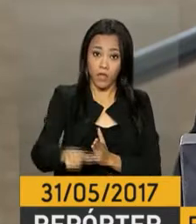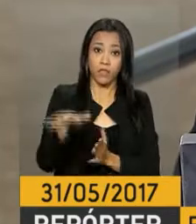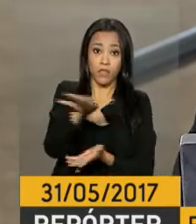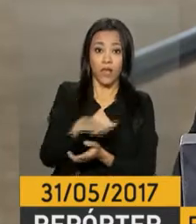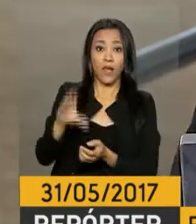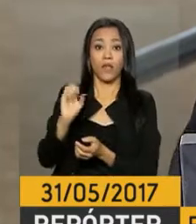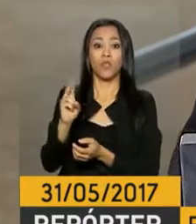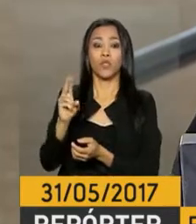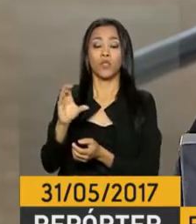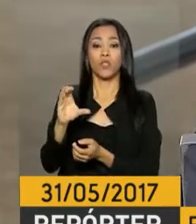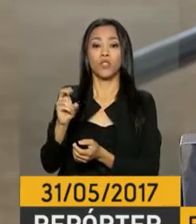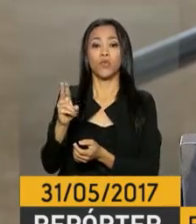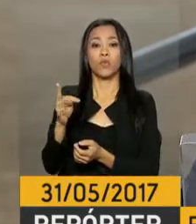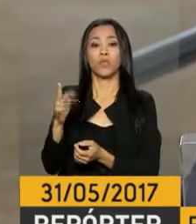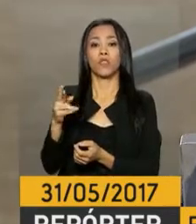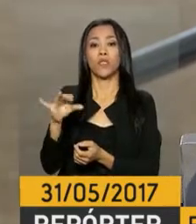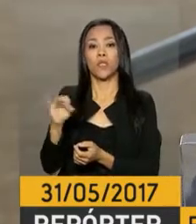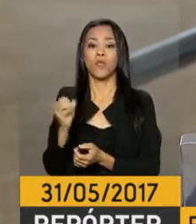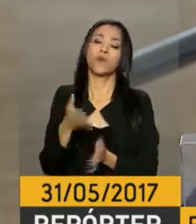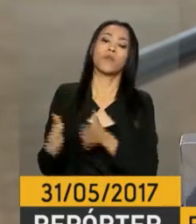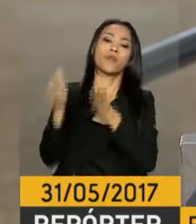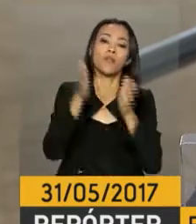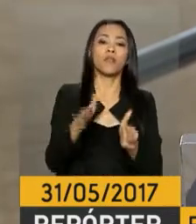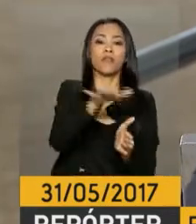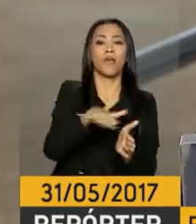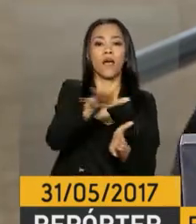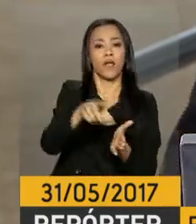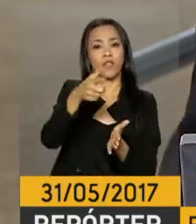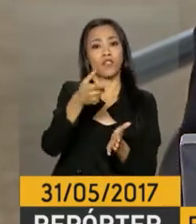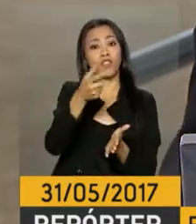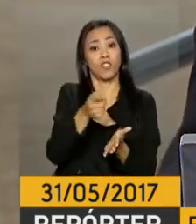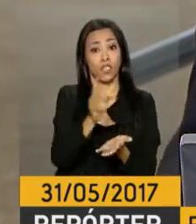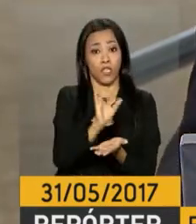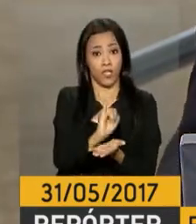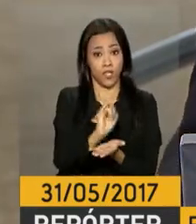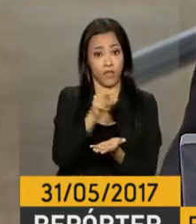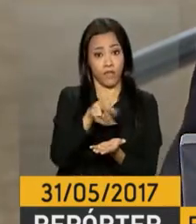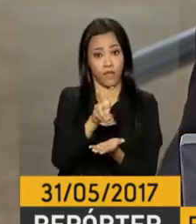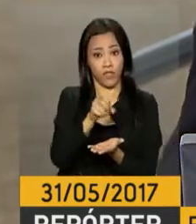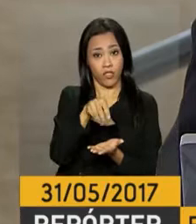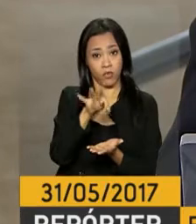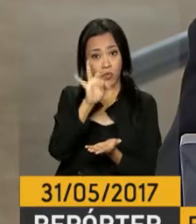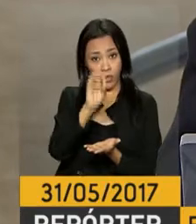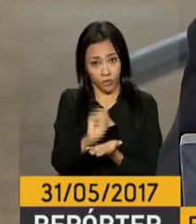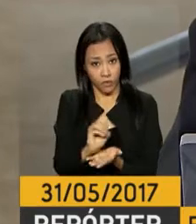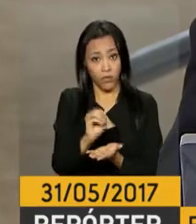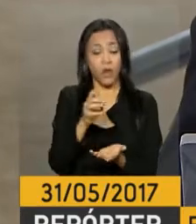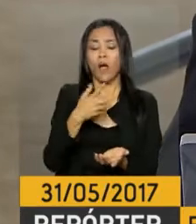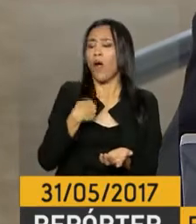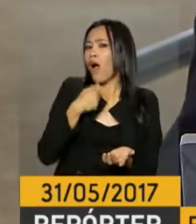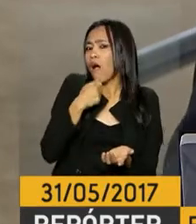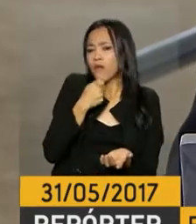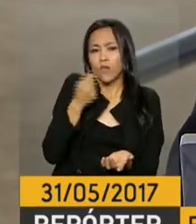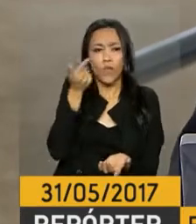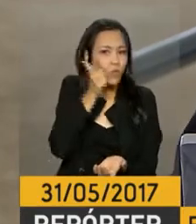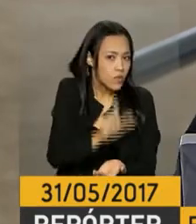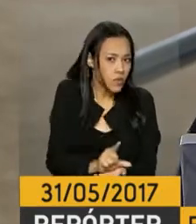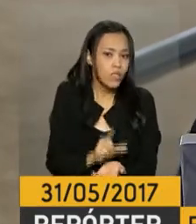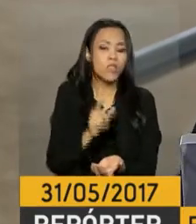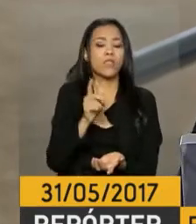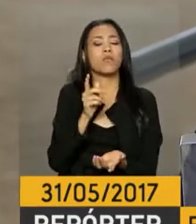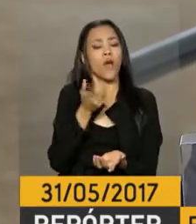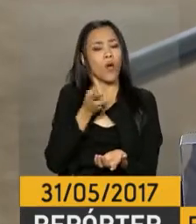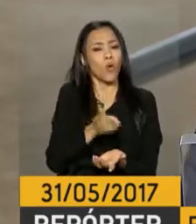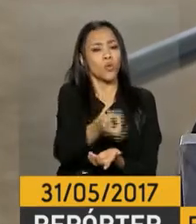para o investimento. Esse é um ponto que a gente não conseguiu avançar ainda na Fazenda, mas as